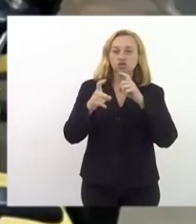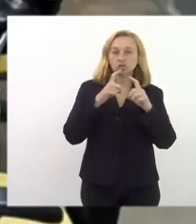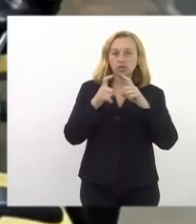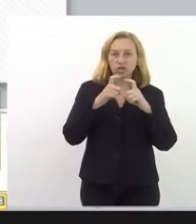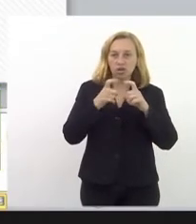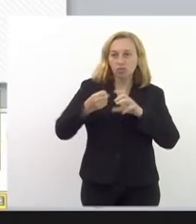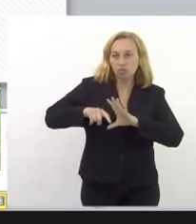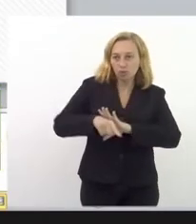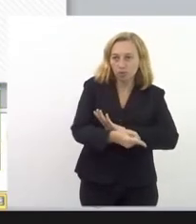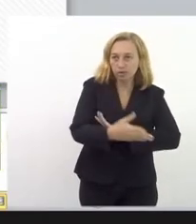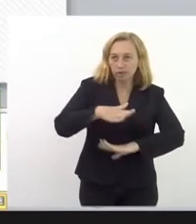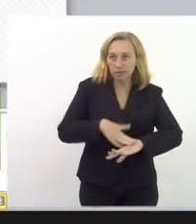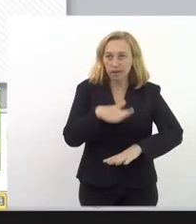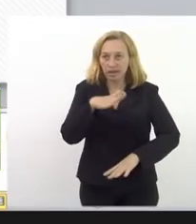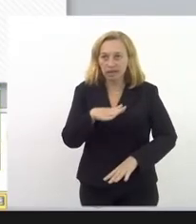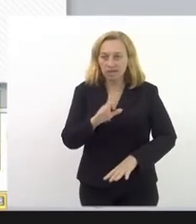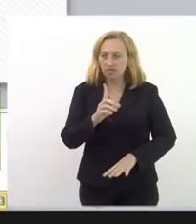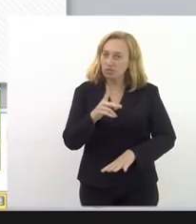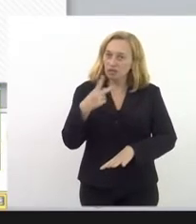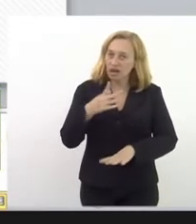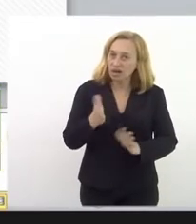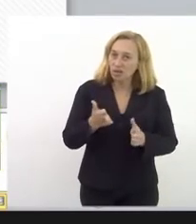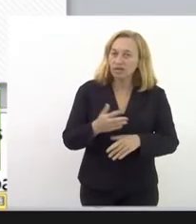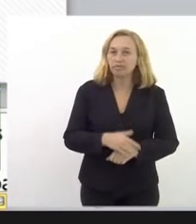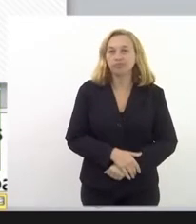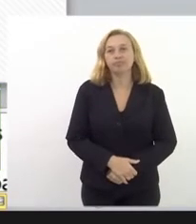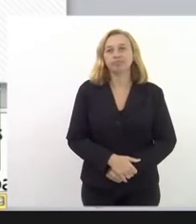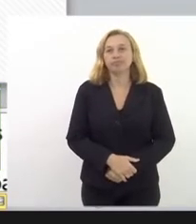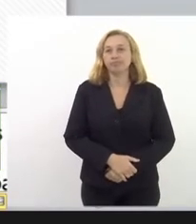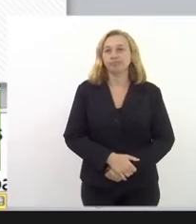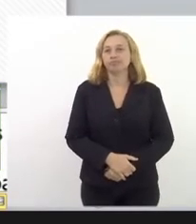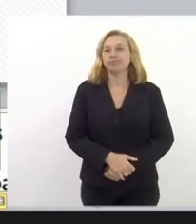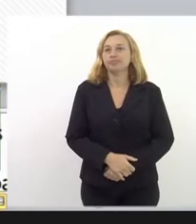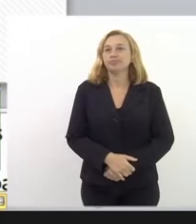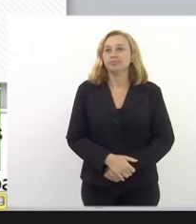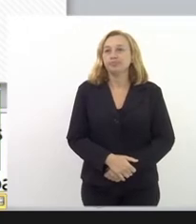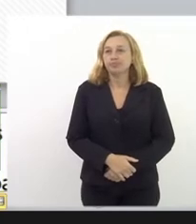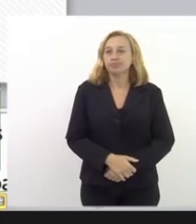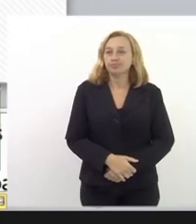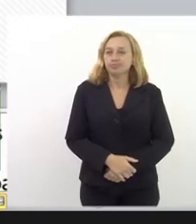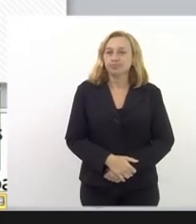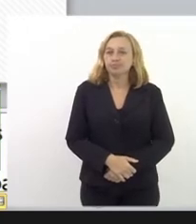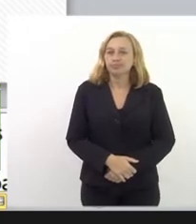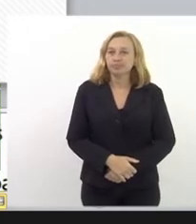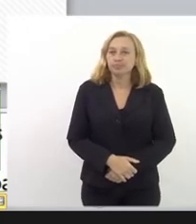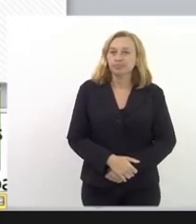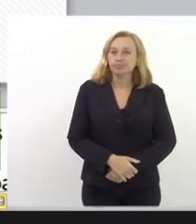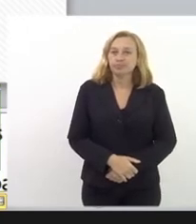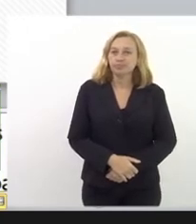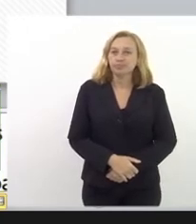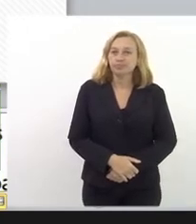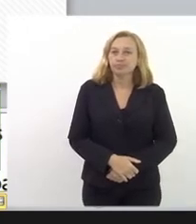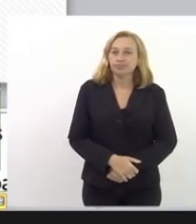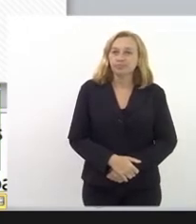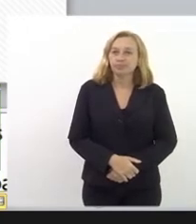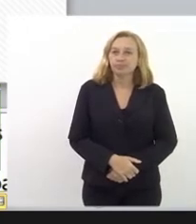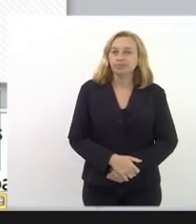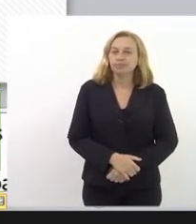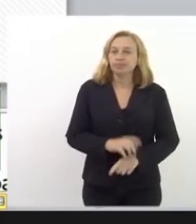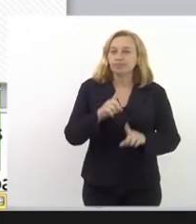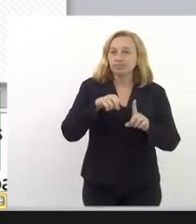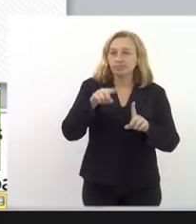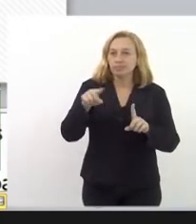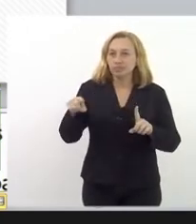profunda, não vou entrar agora nela aqui. Aqui é o índice de volume de